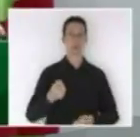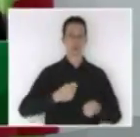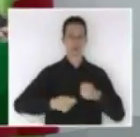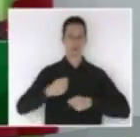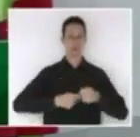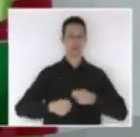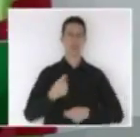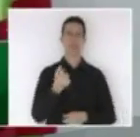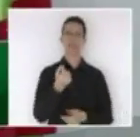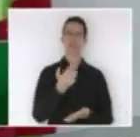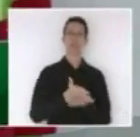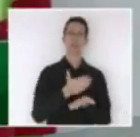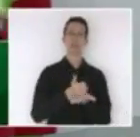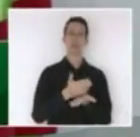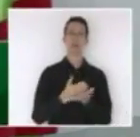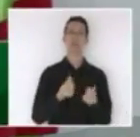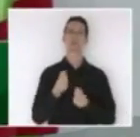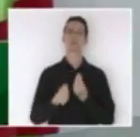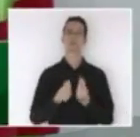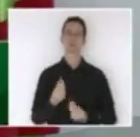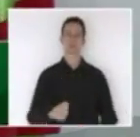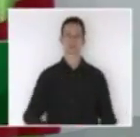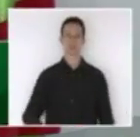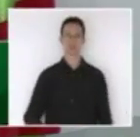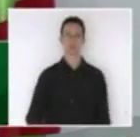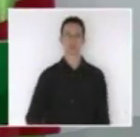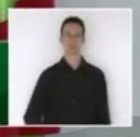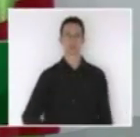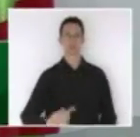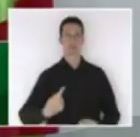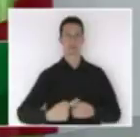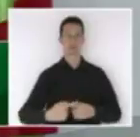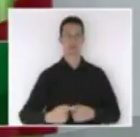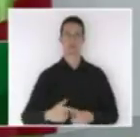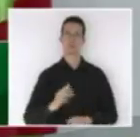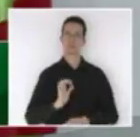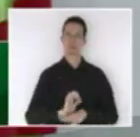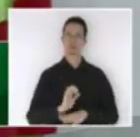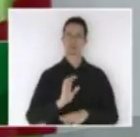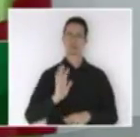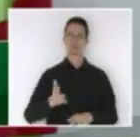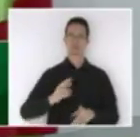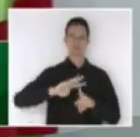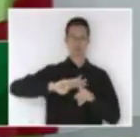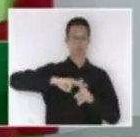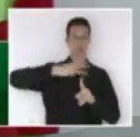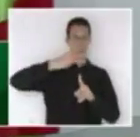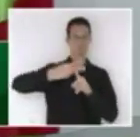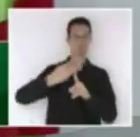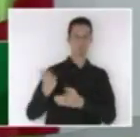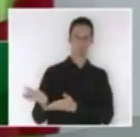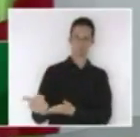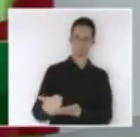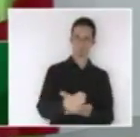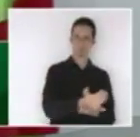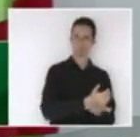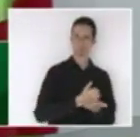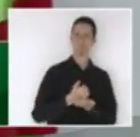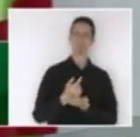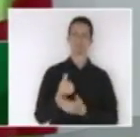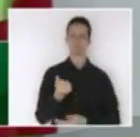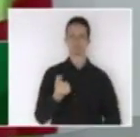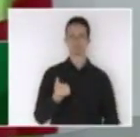gerenciamento do Estado. Por quê? Porque o Estado triplicou a arrecadação nos últimos